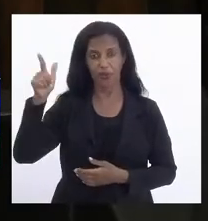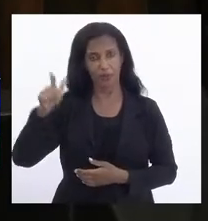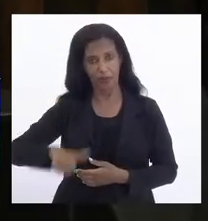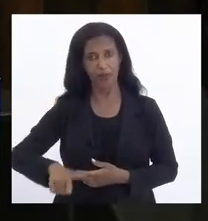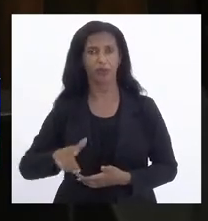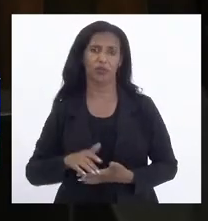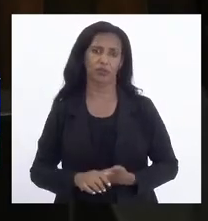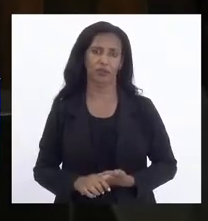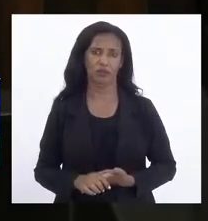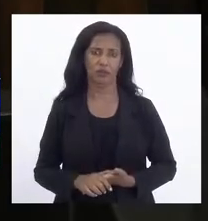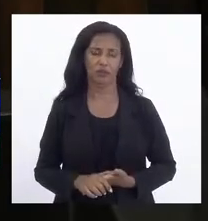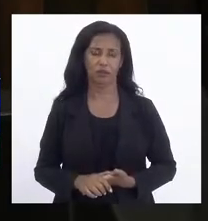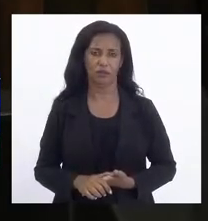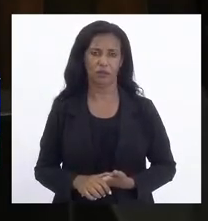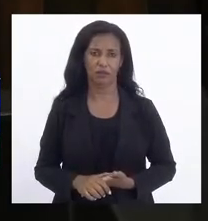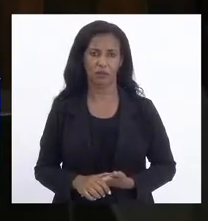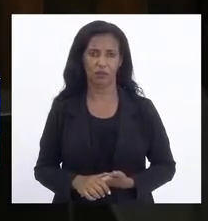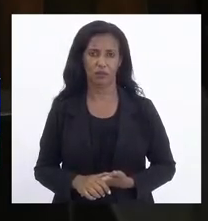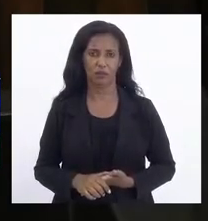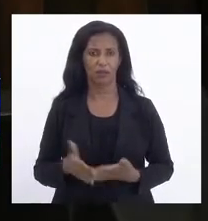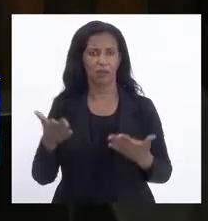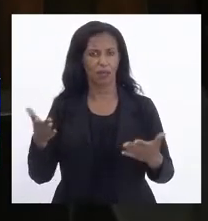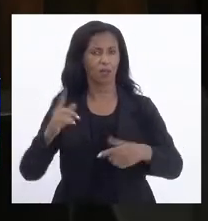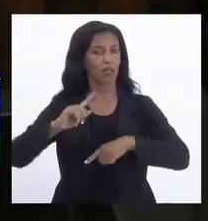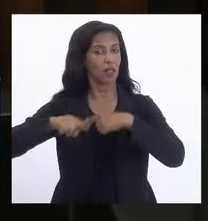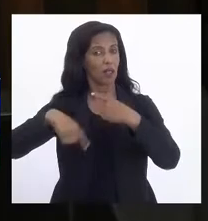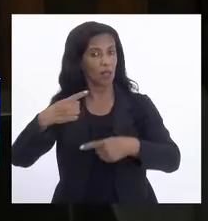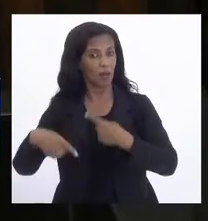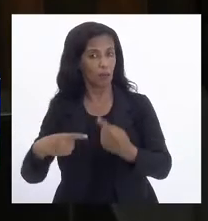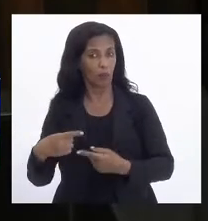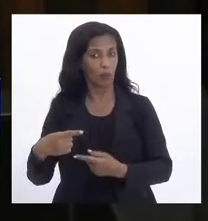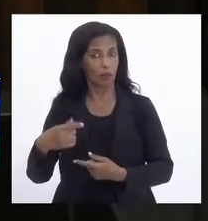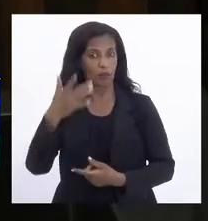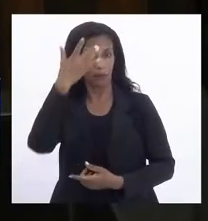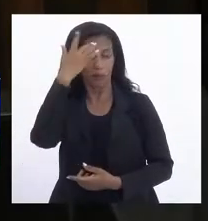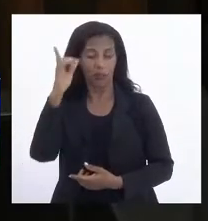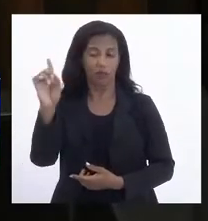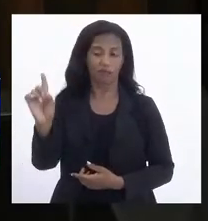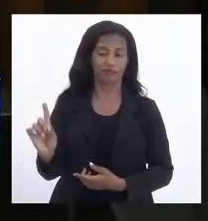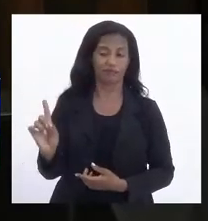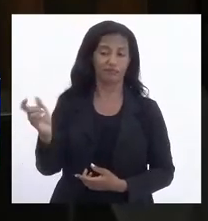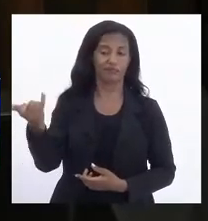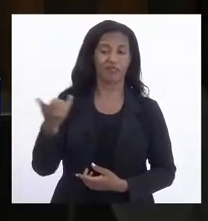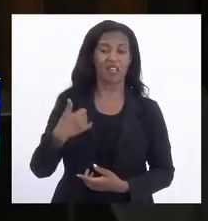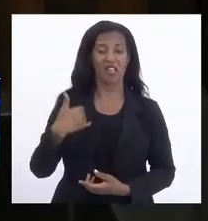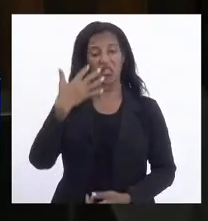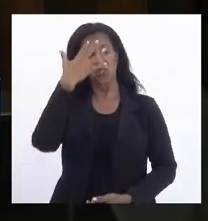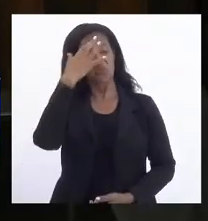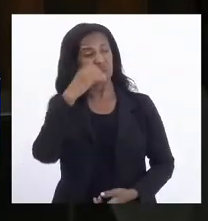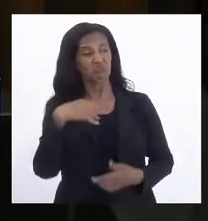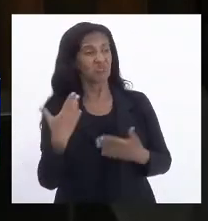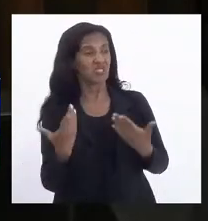seguidamente para que depois alguém diga assim, eu não sabia.